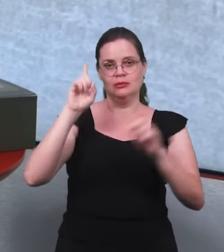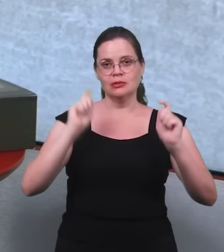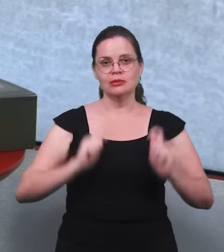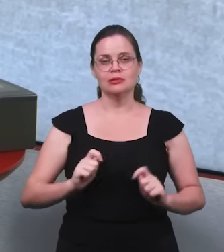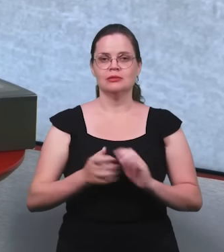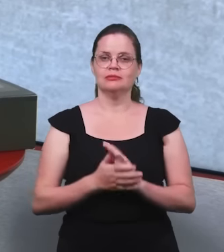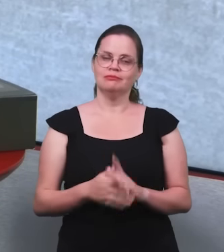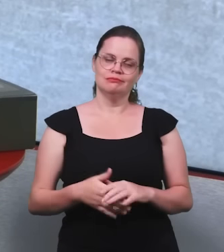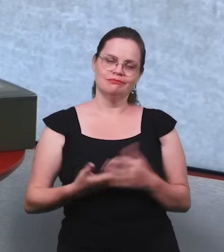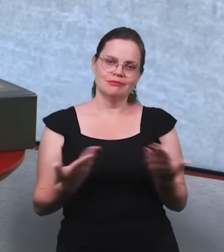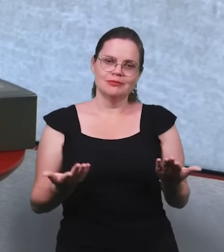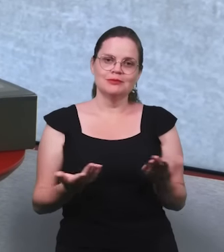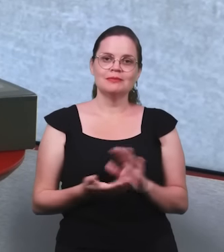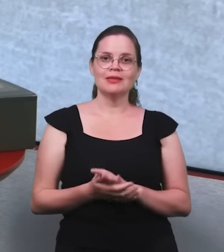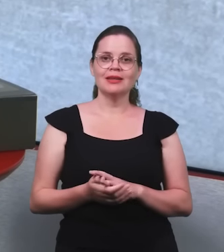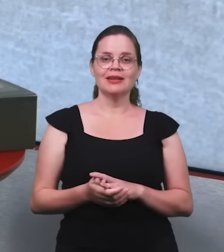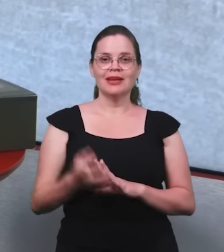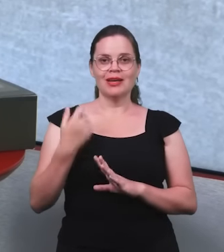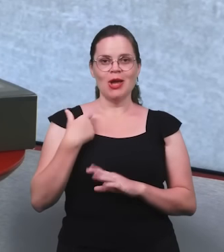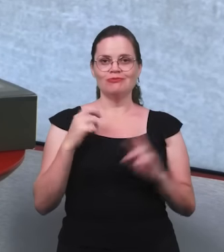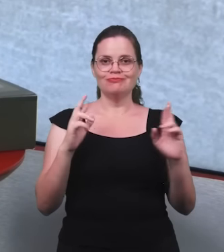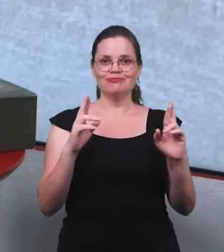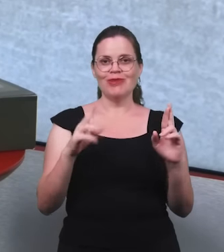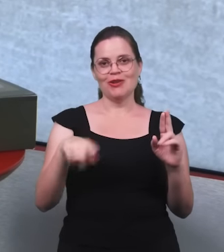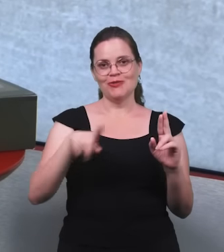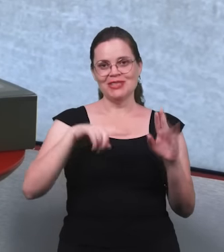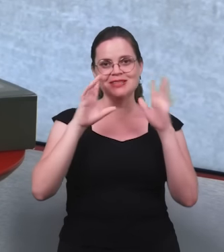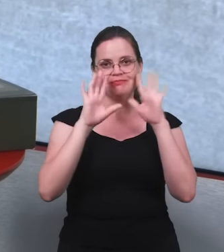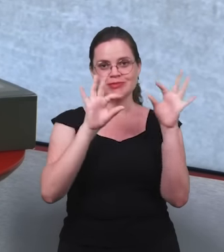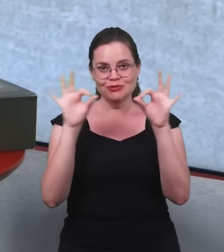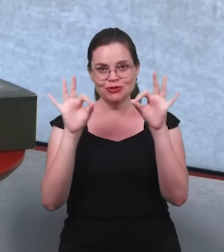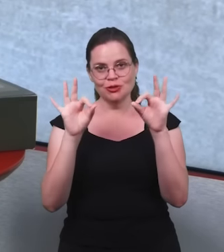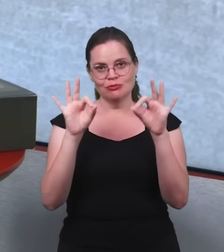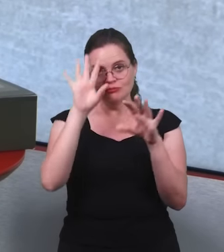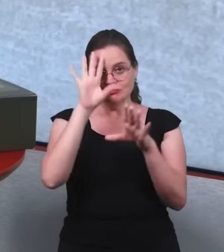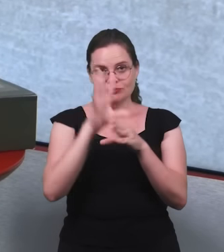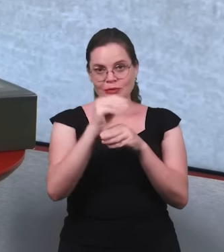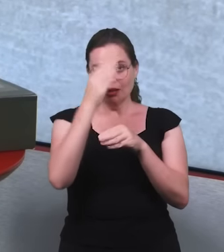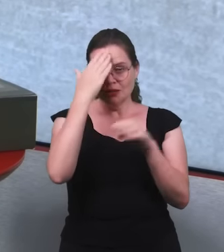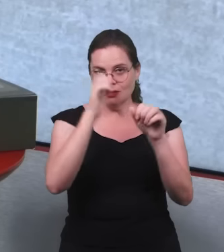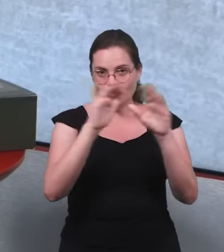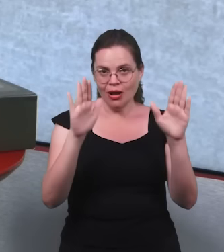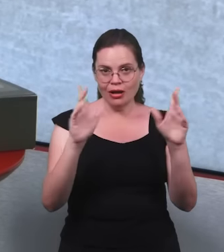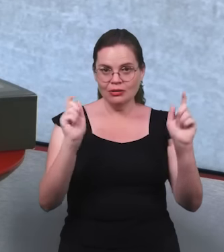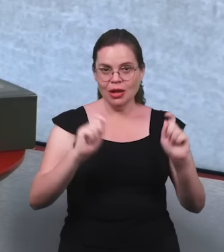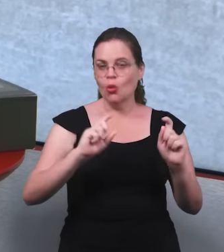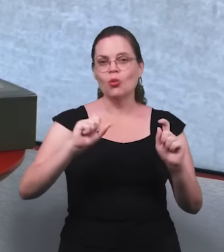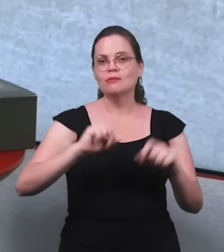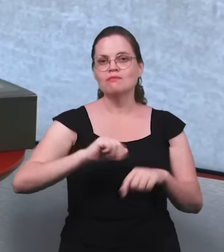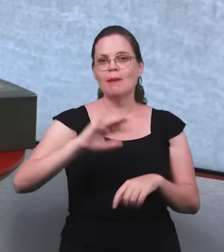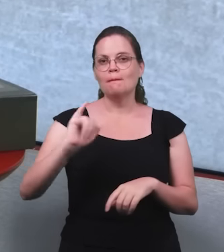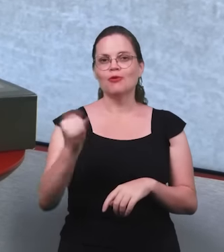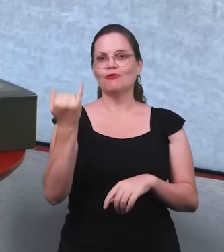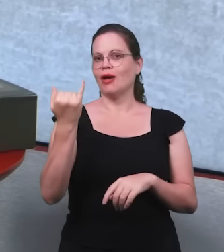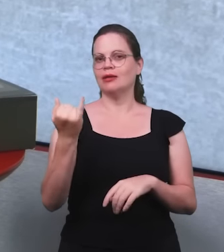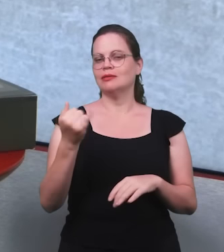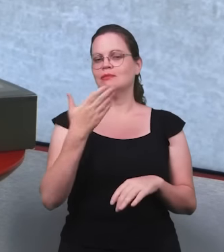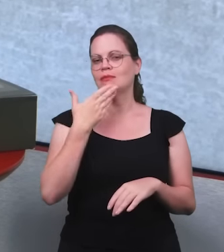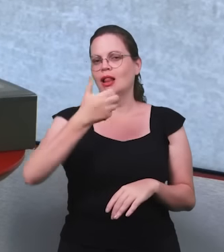Então, eu espero que com essas colocações aqui nós possamos concluir o que é mais proveitoso: você